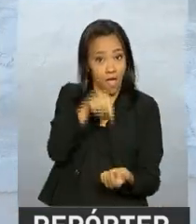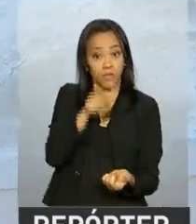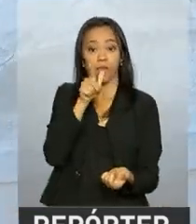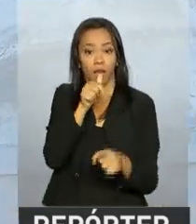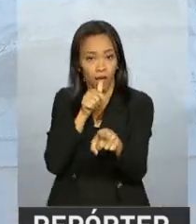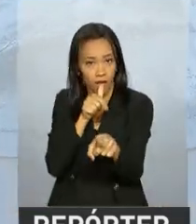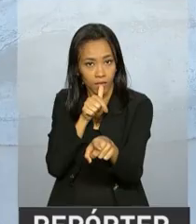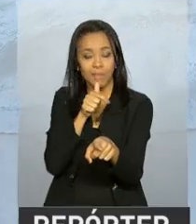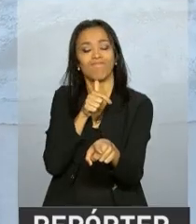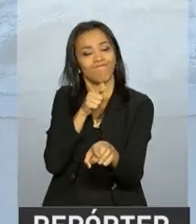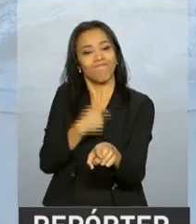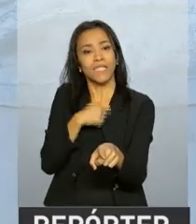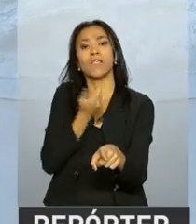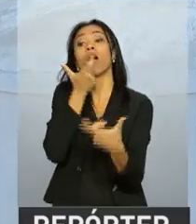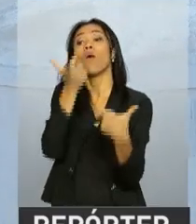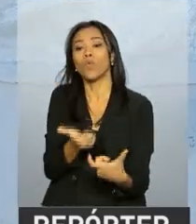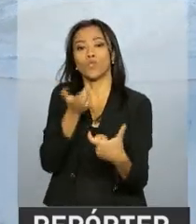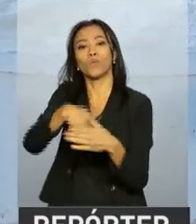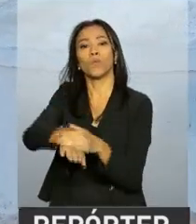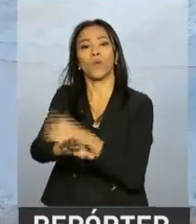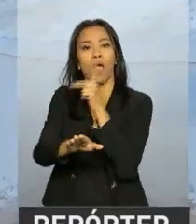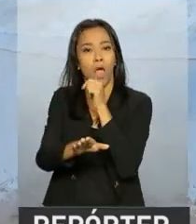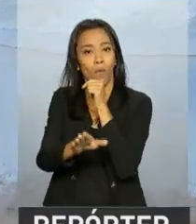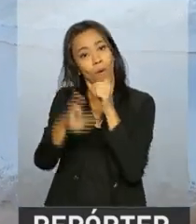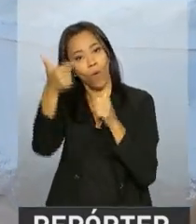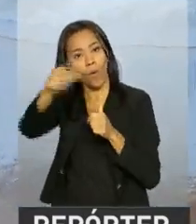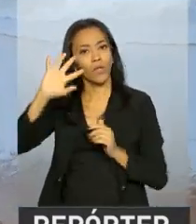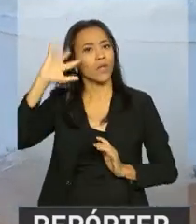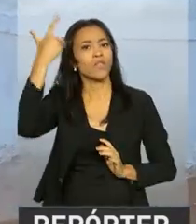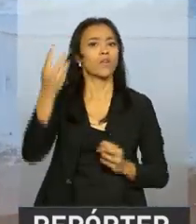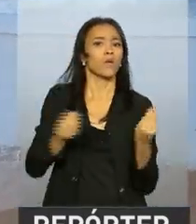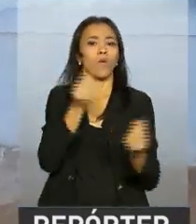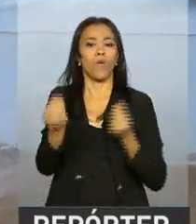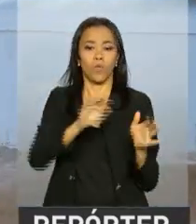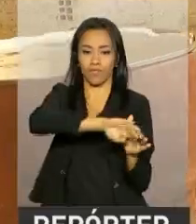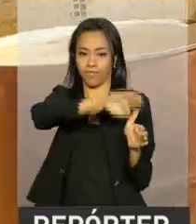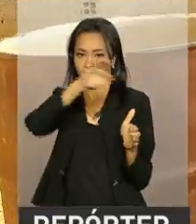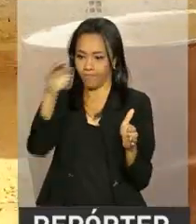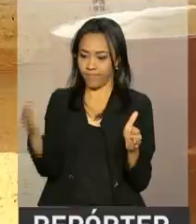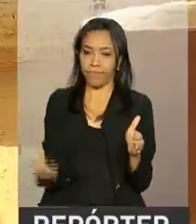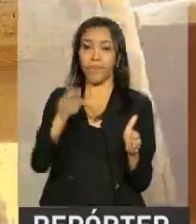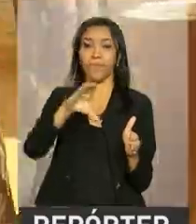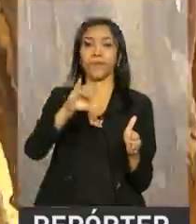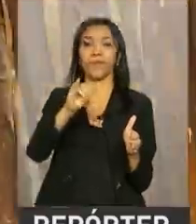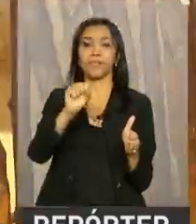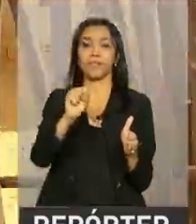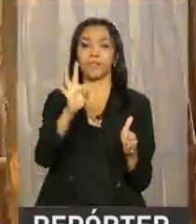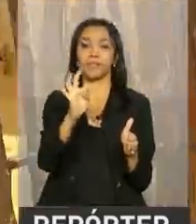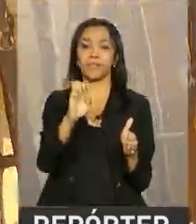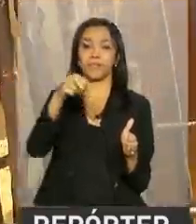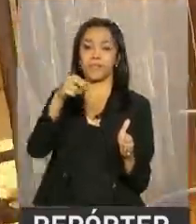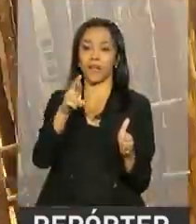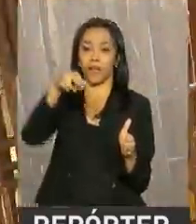água precisa ter onde ficar. Para isso, uma outra solução. A cisterna é uma tecnologia social,